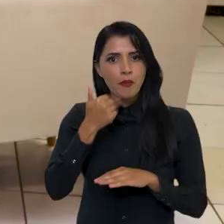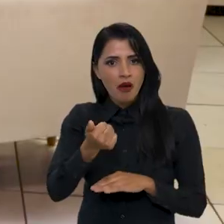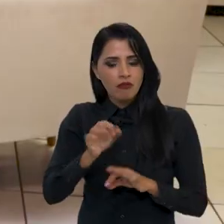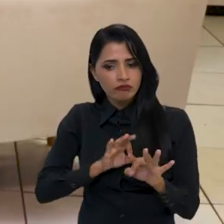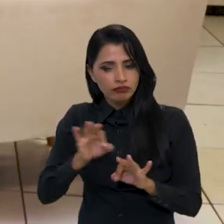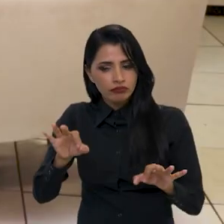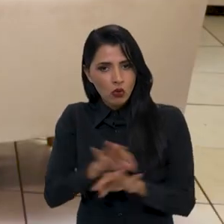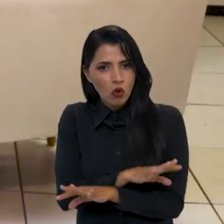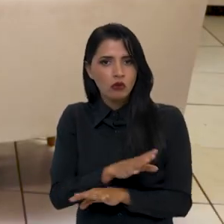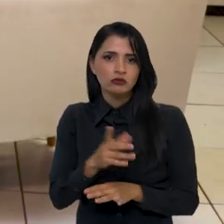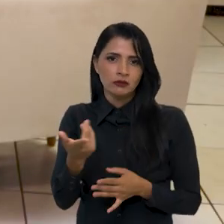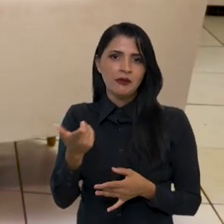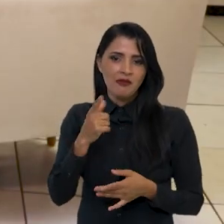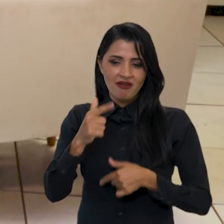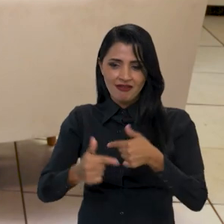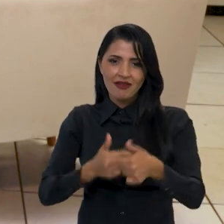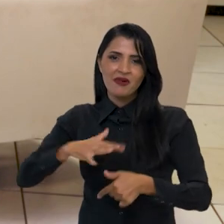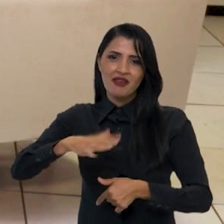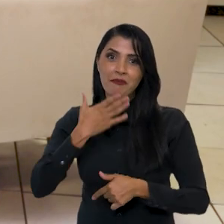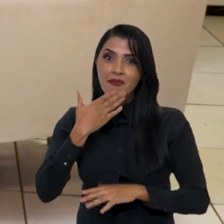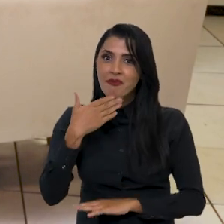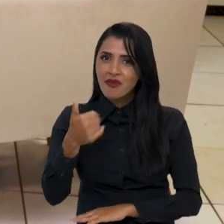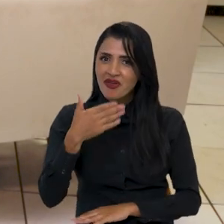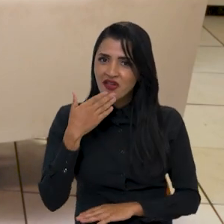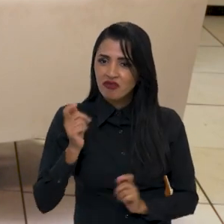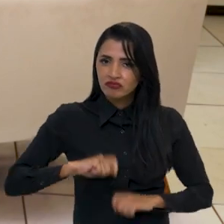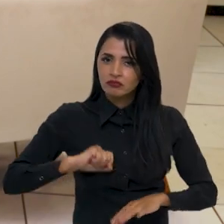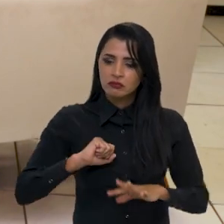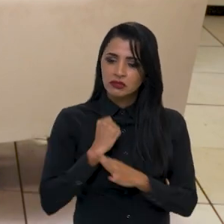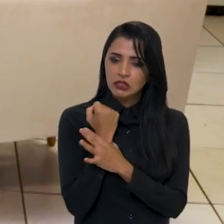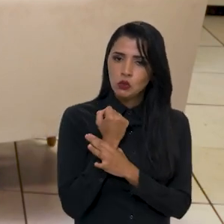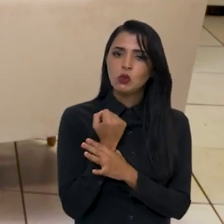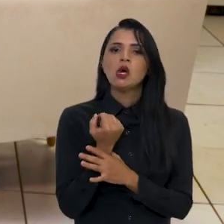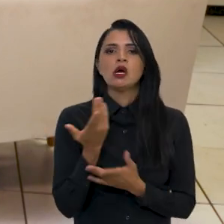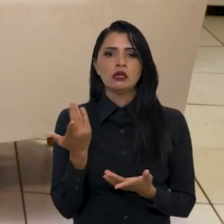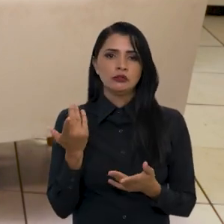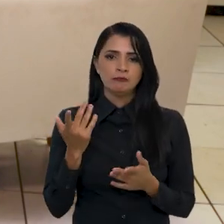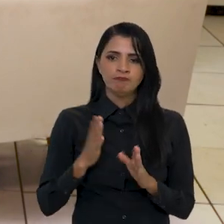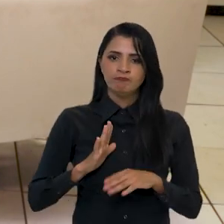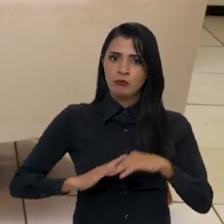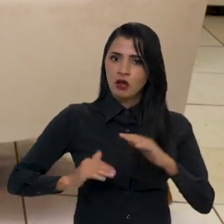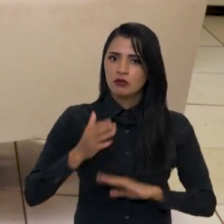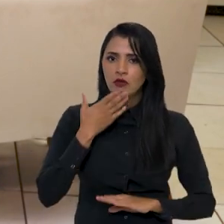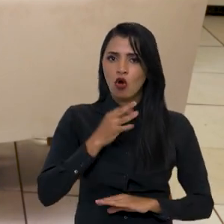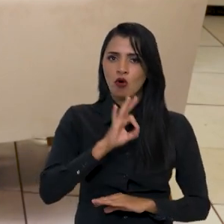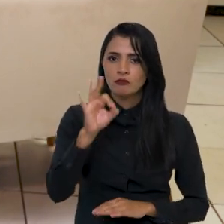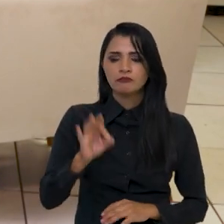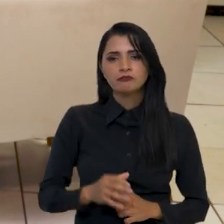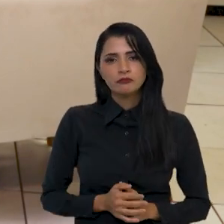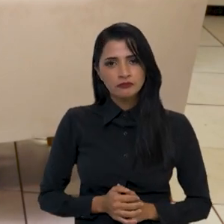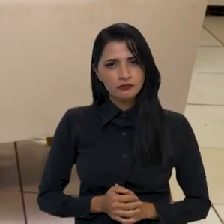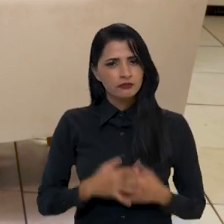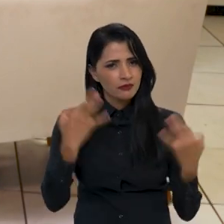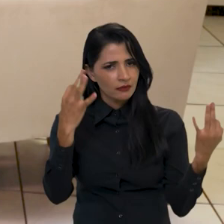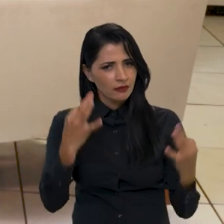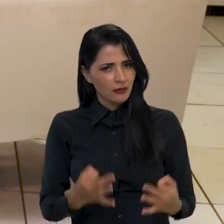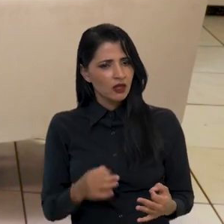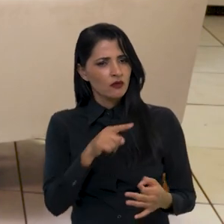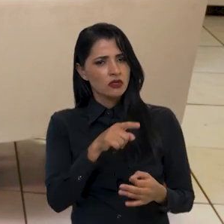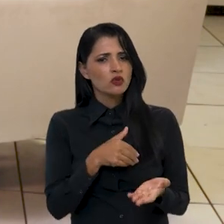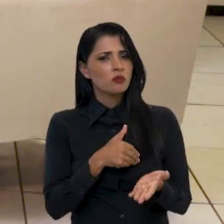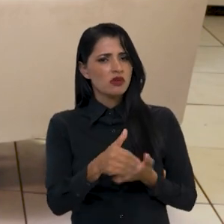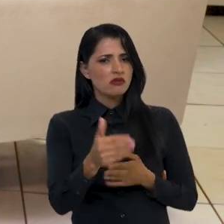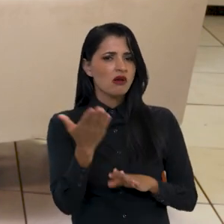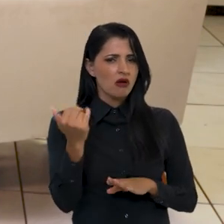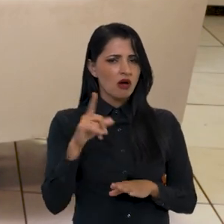profissionais saiam mais preparados para fazer isso da melhor forma, com segurança e dentro das melhores práticas. Perfeito. Vocês